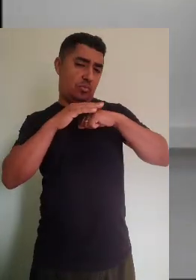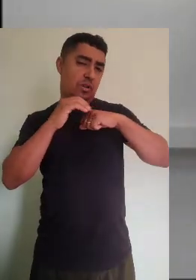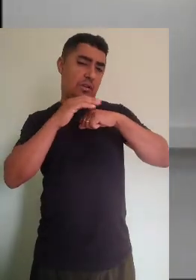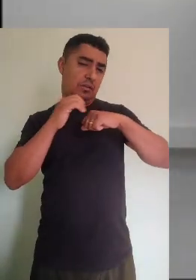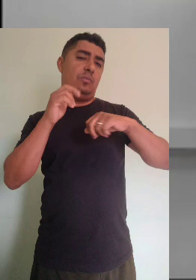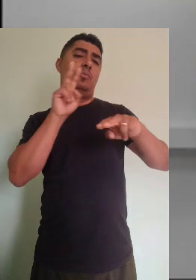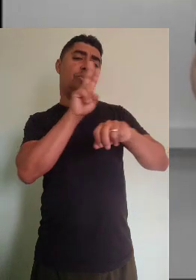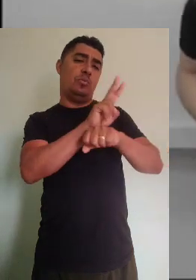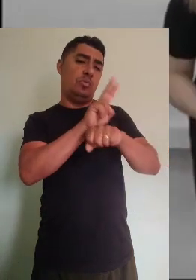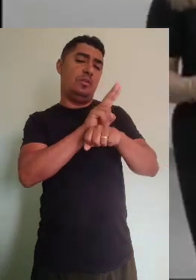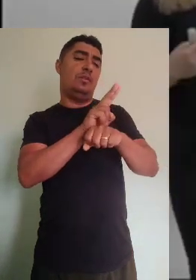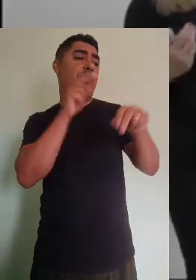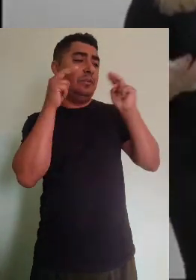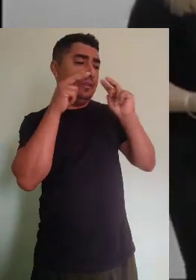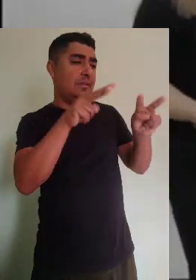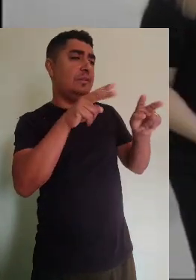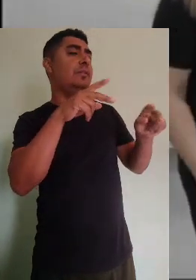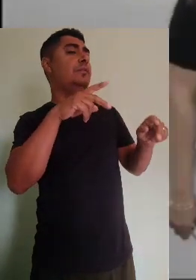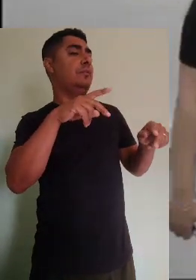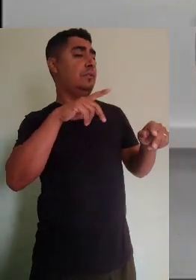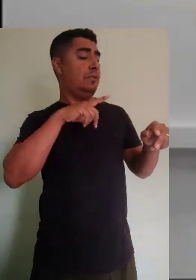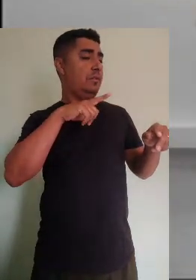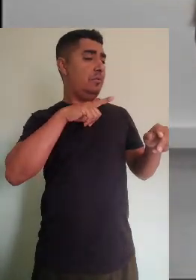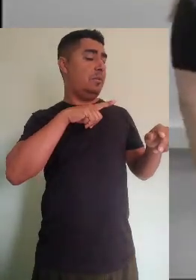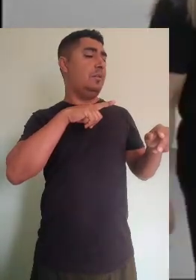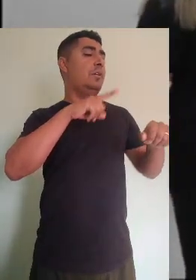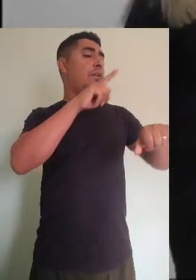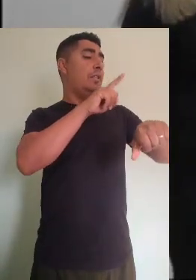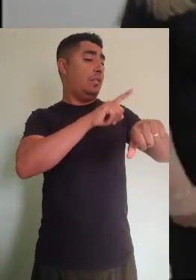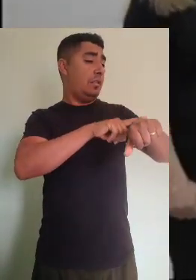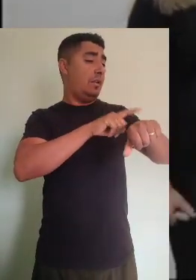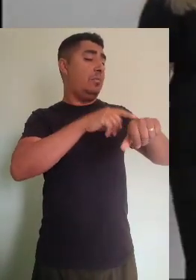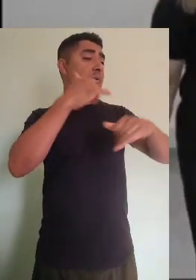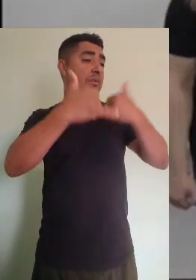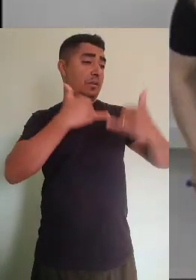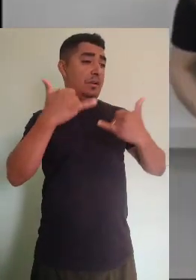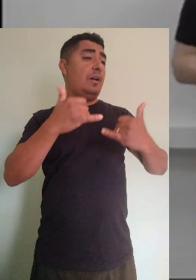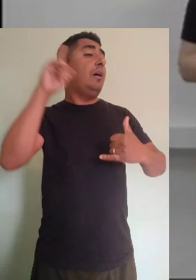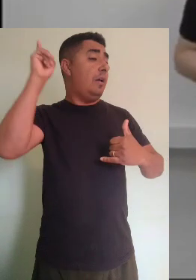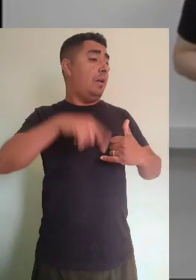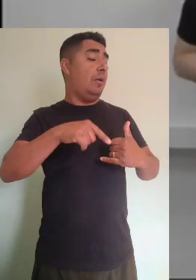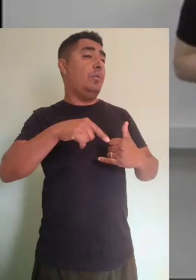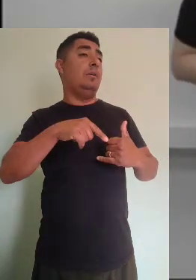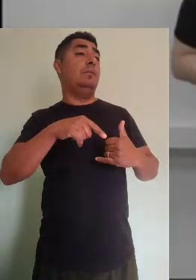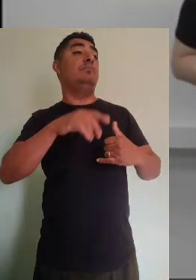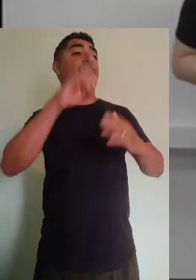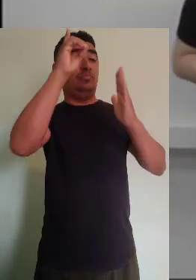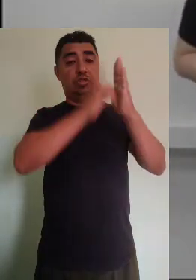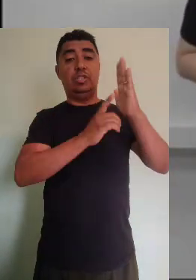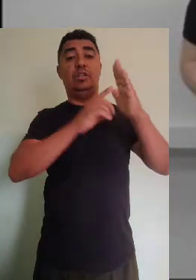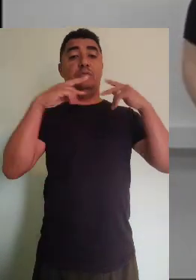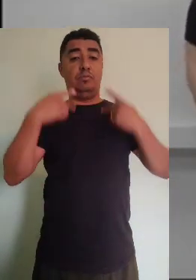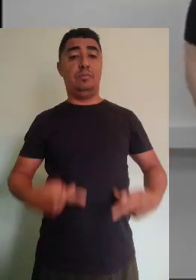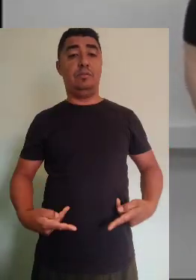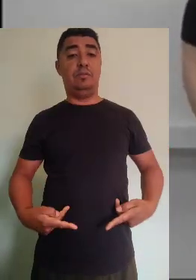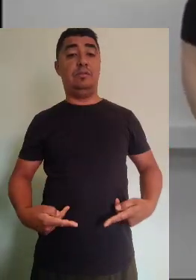de carinho, de atenção, de tempo para brincar, nós estamos falando de direitos humanos. Essa